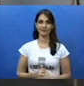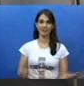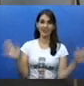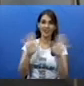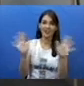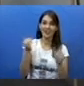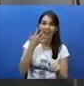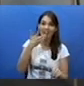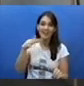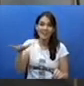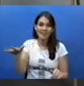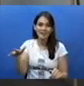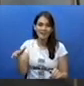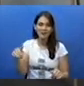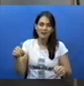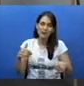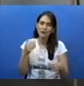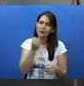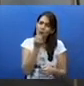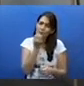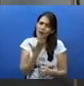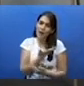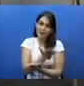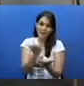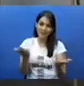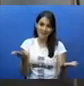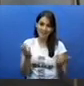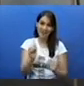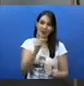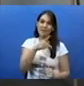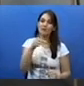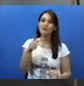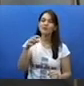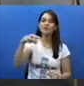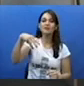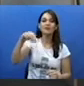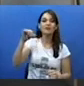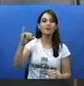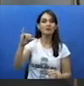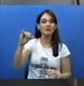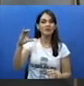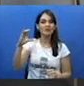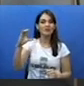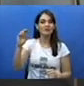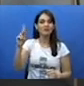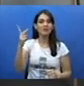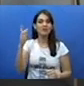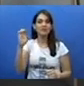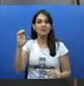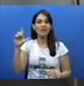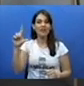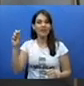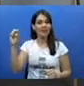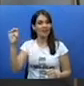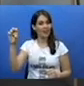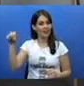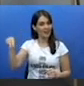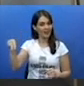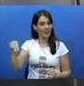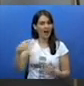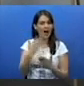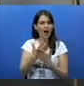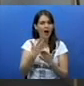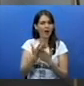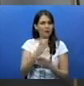Olá, crianças! Tudo bem com vocês? Sou a professora Michele, do terceiro ano. Estamos aqui para mais uma